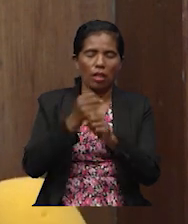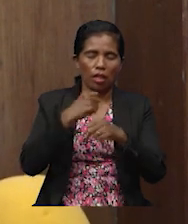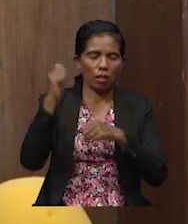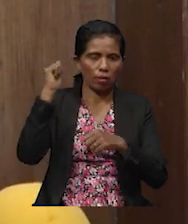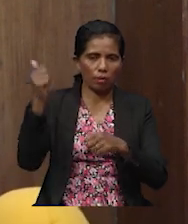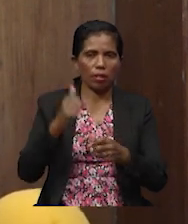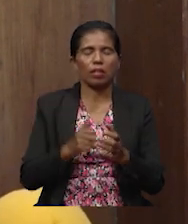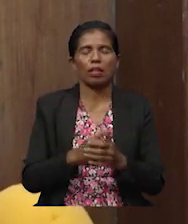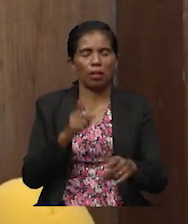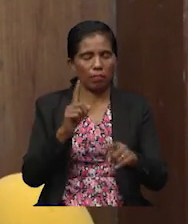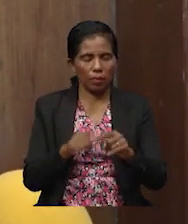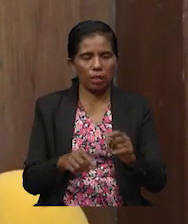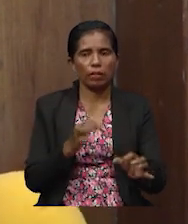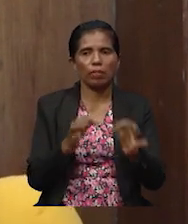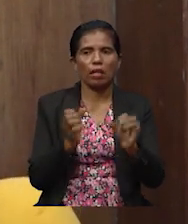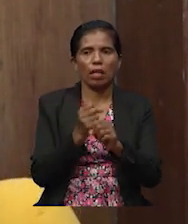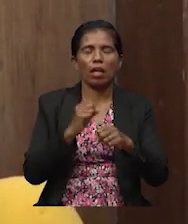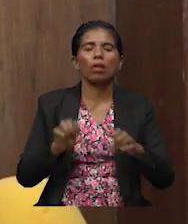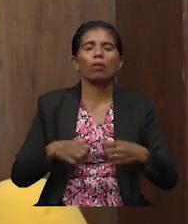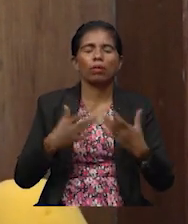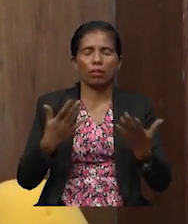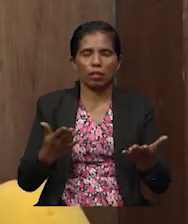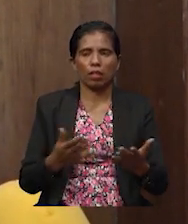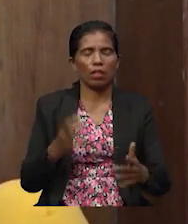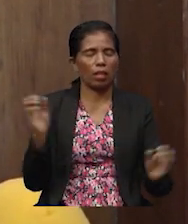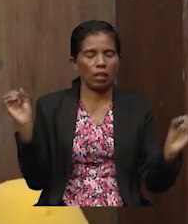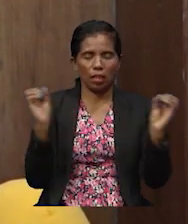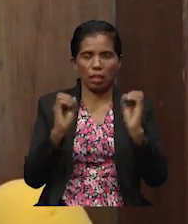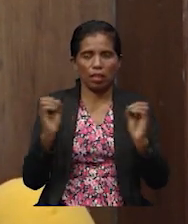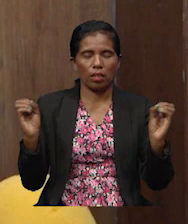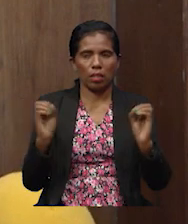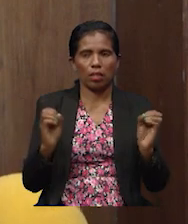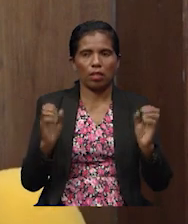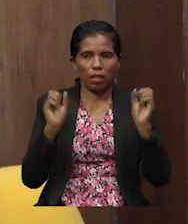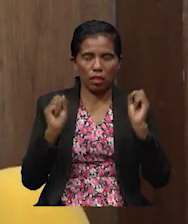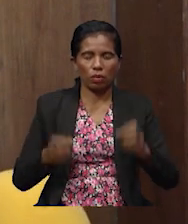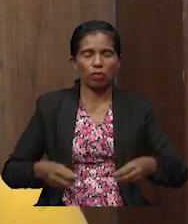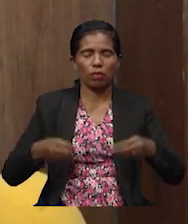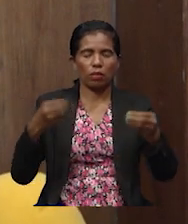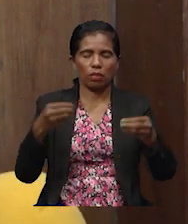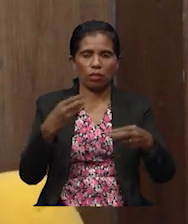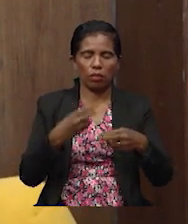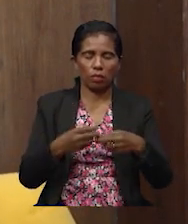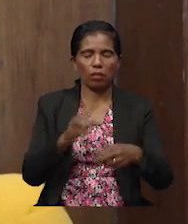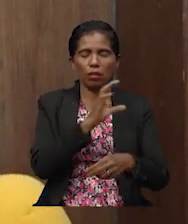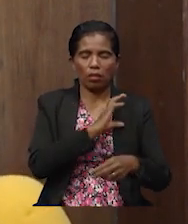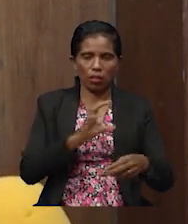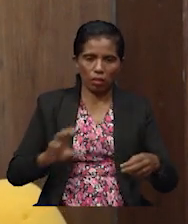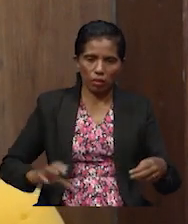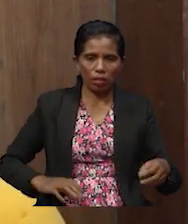lavele, e se halo campanha, halo winsa, para lá ia, impacto ba saranesir a